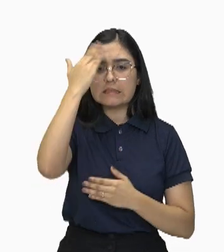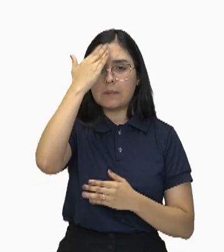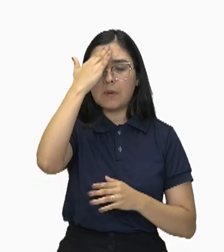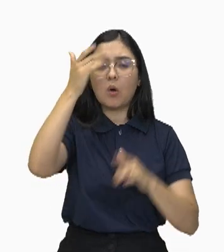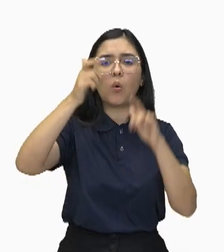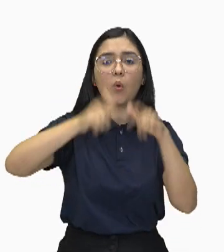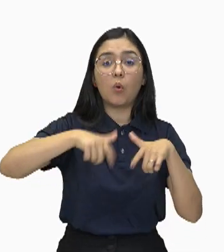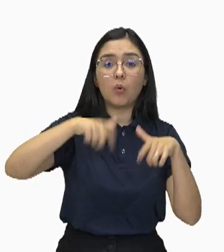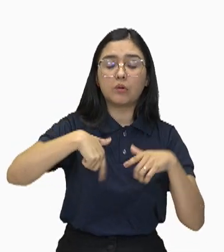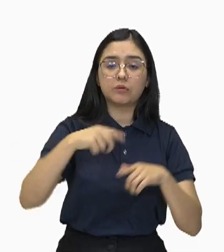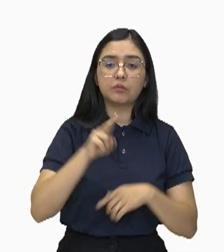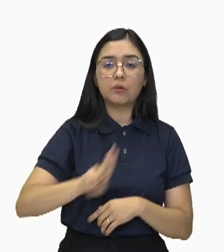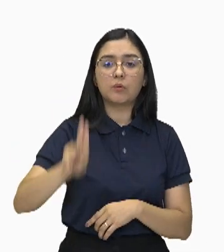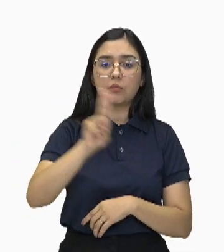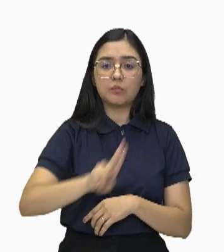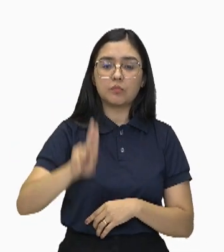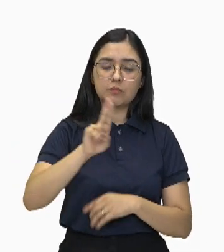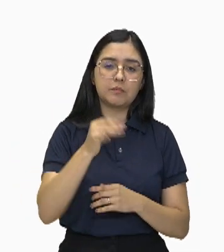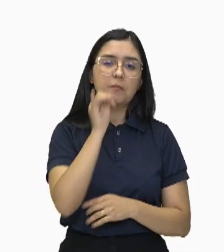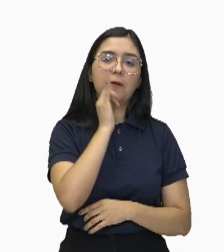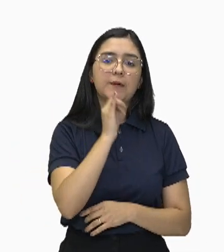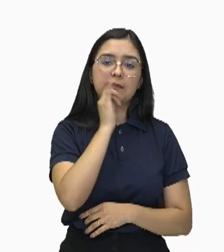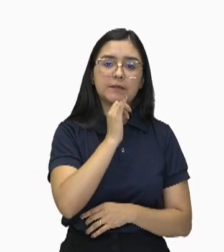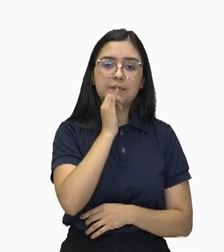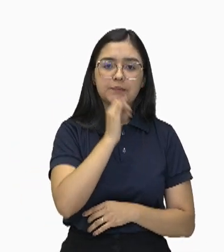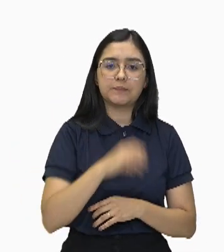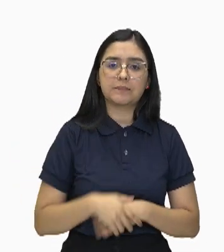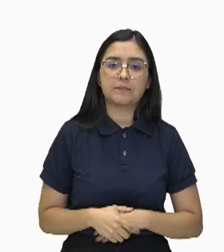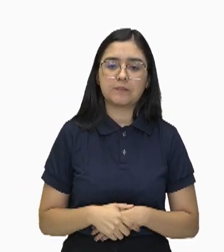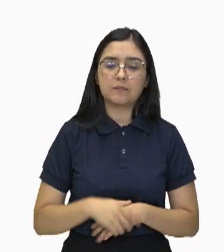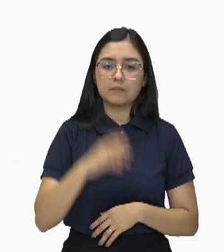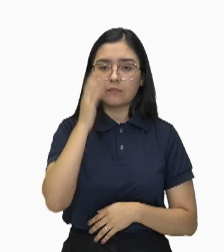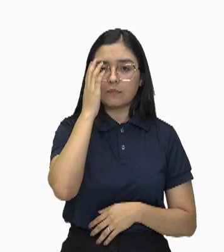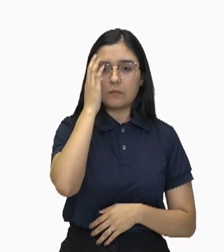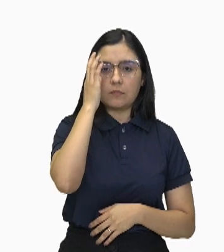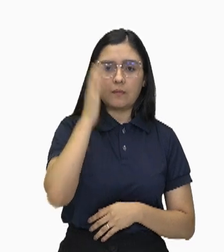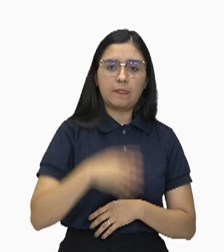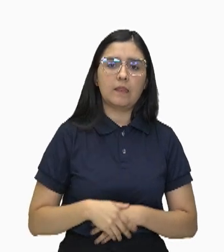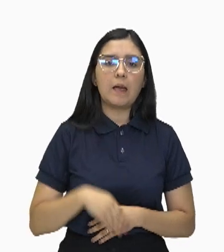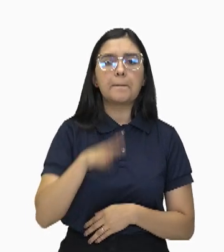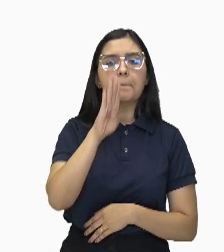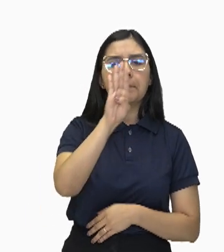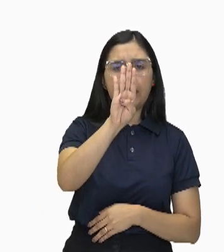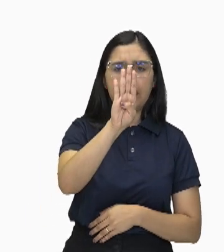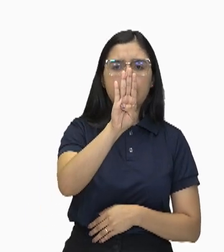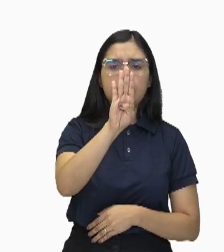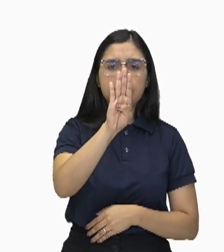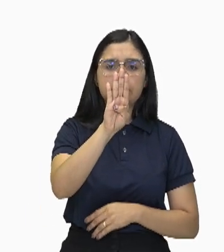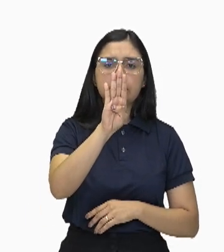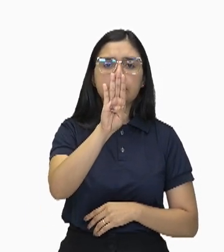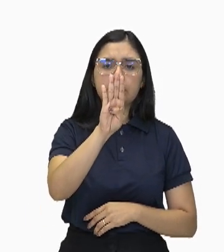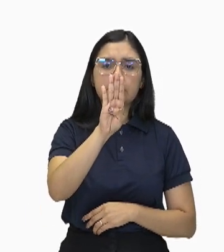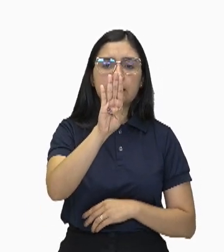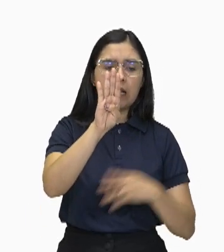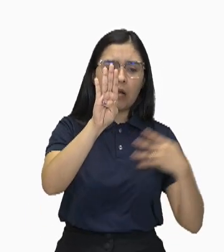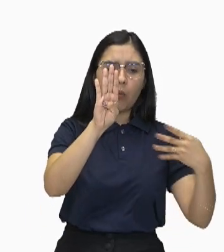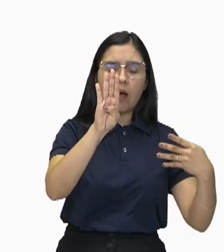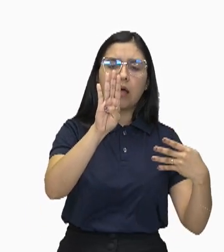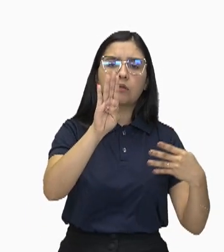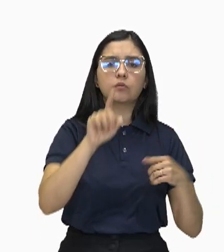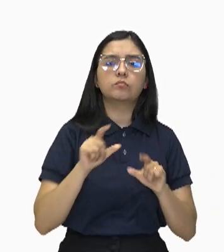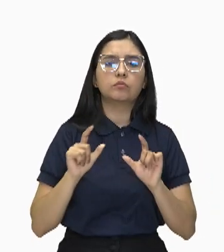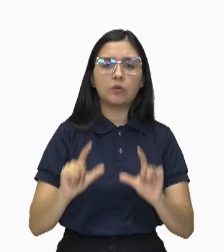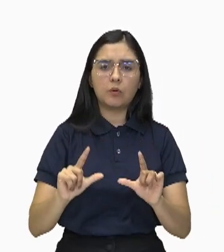específica, eu uso a coordenada. Por exemplo, a casa que está na coluna B e na linha 4 eu vou chamar